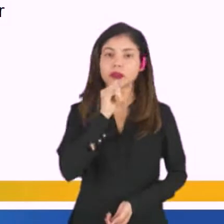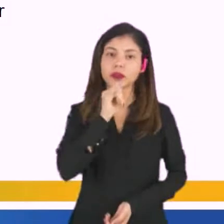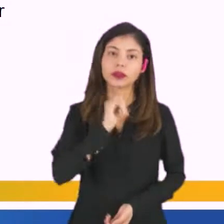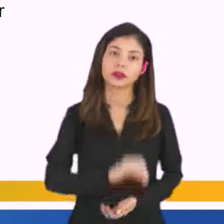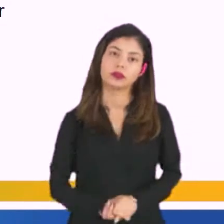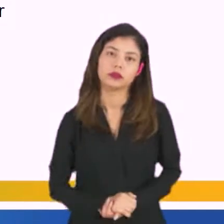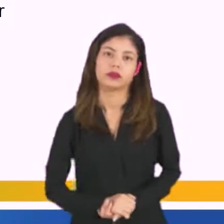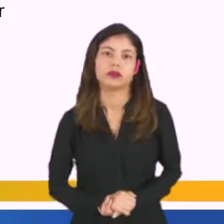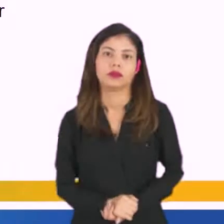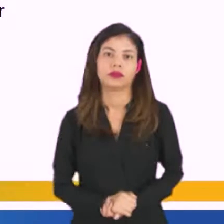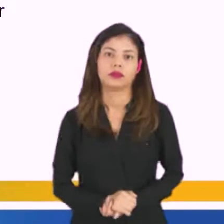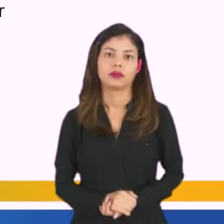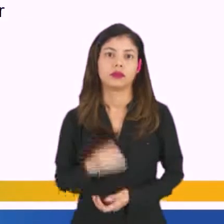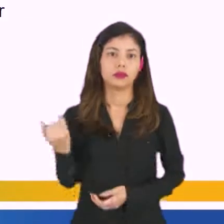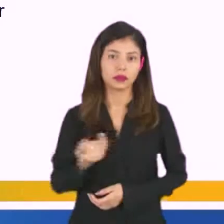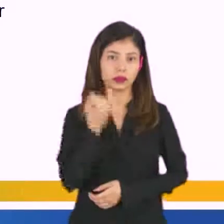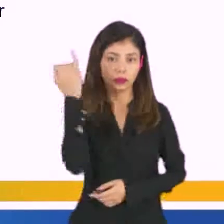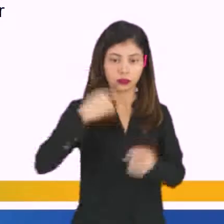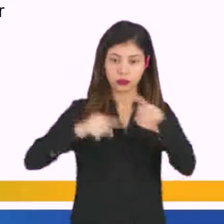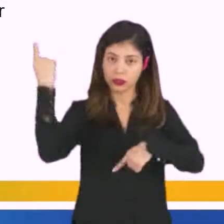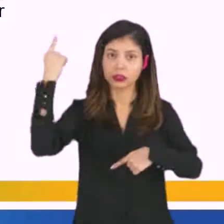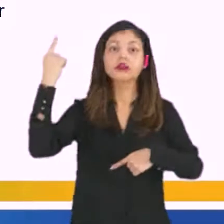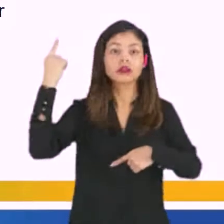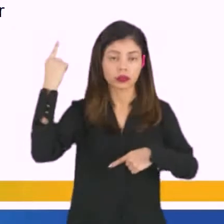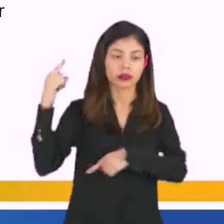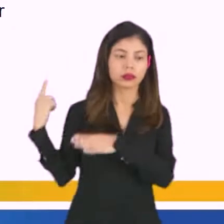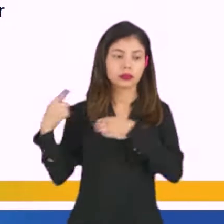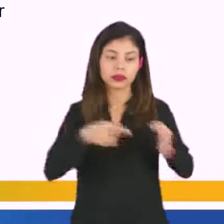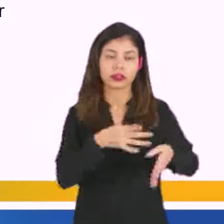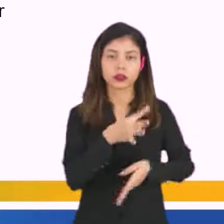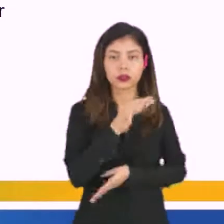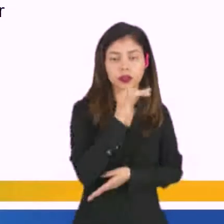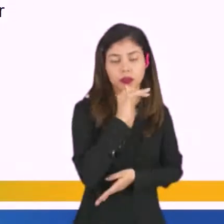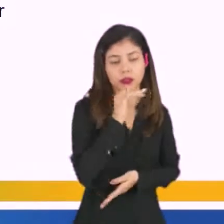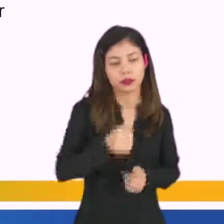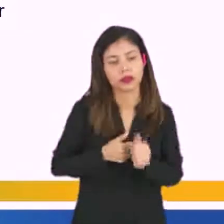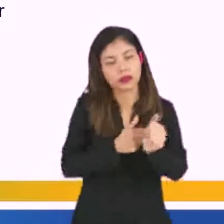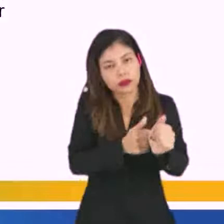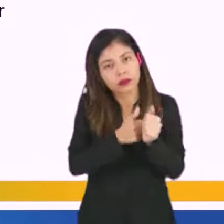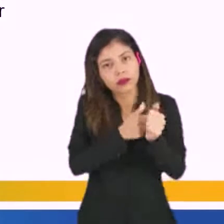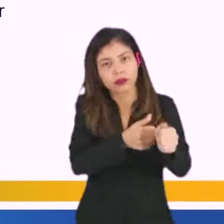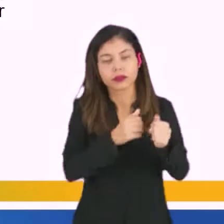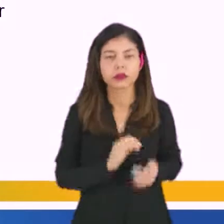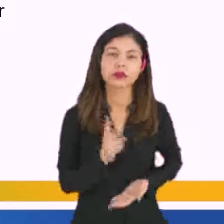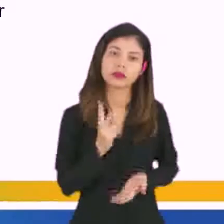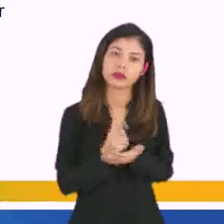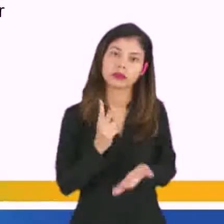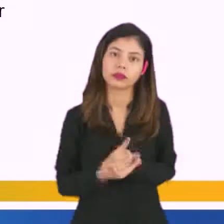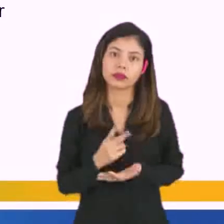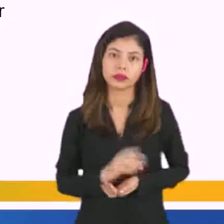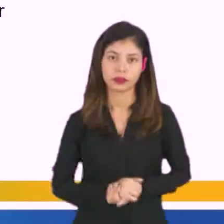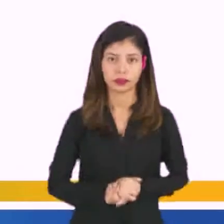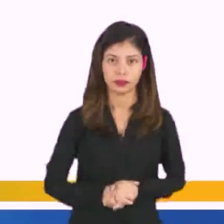exemplo, fosse suficiente para apontá-la como um exemplo a ser seguido incondicionalmente.